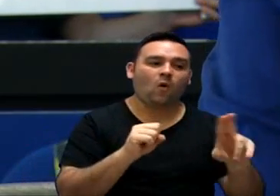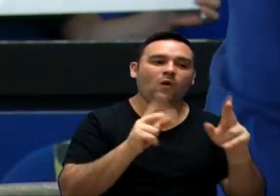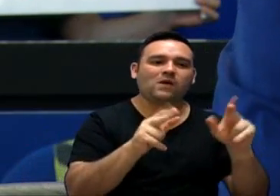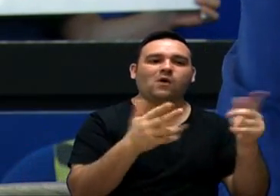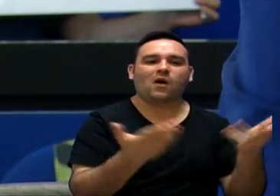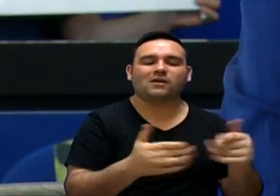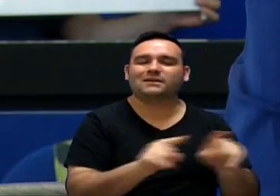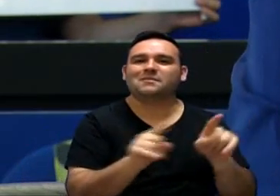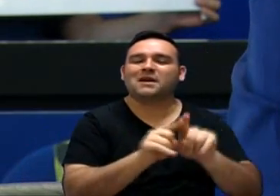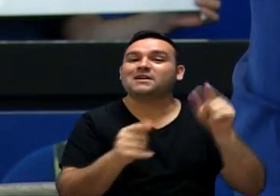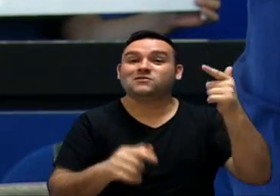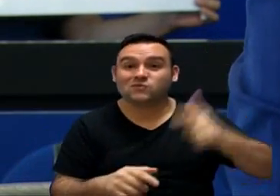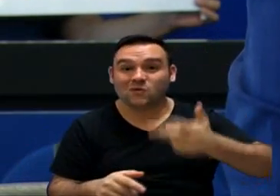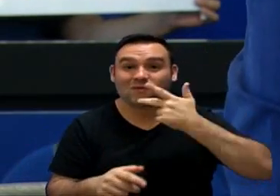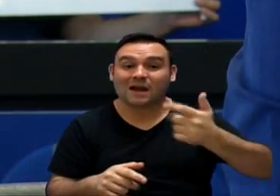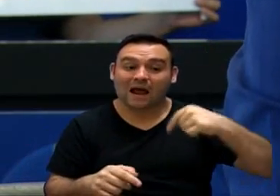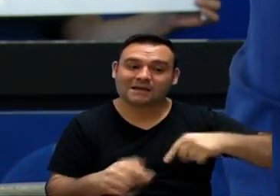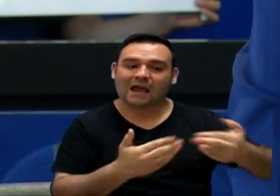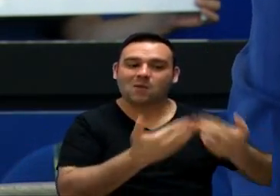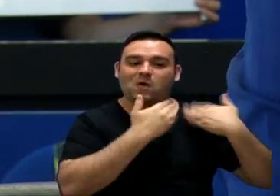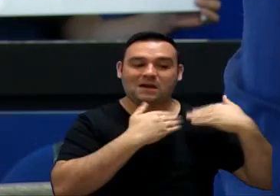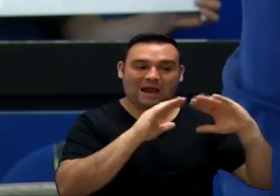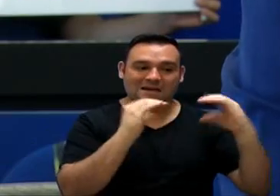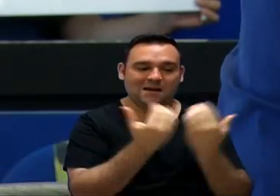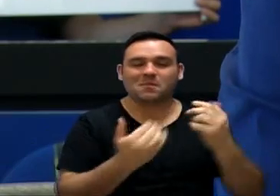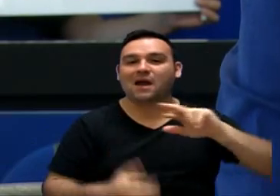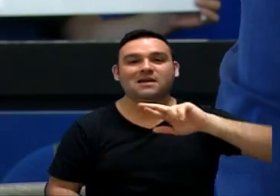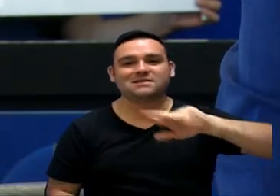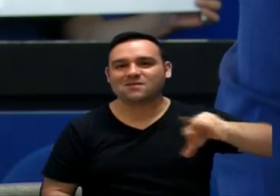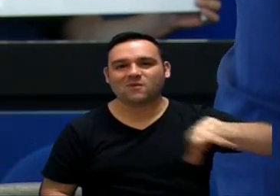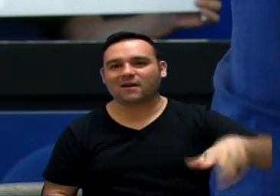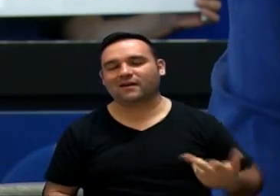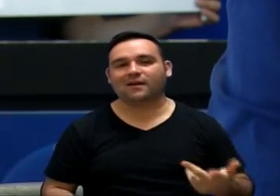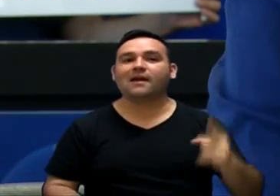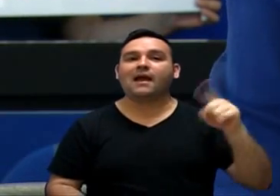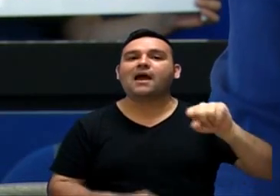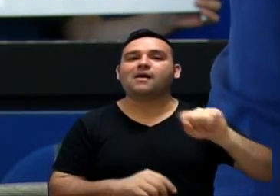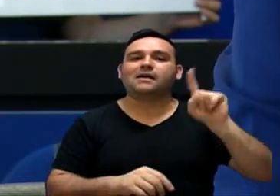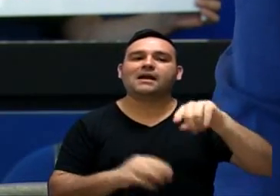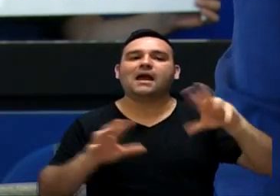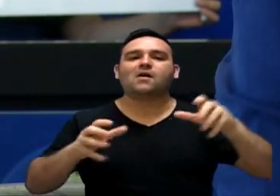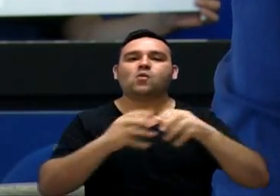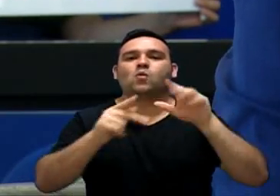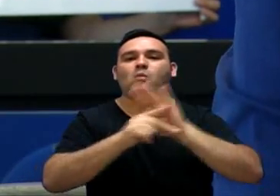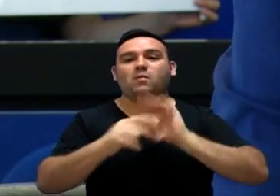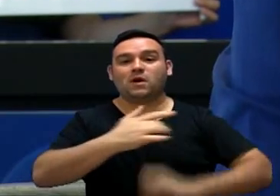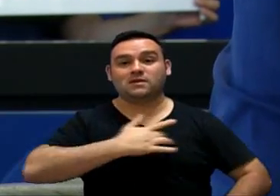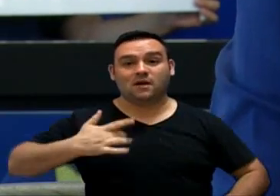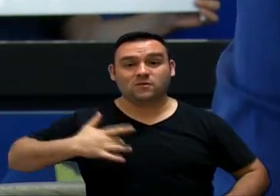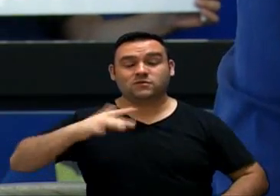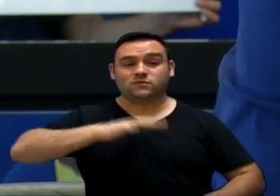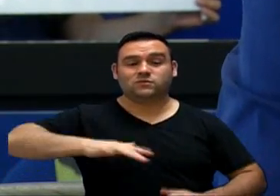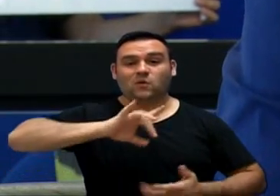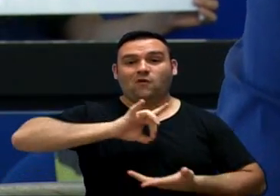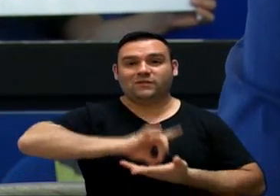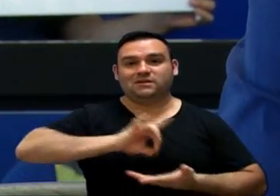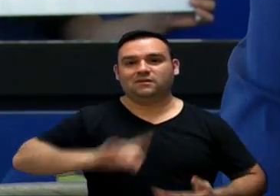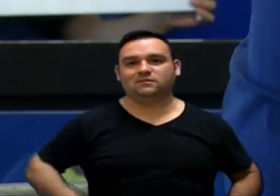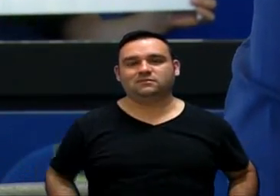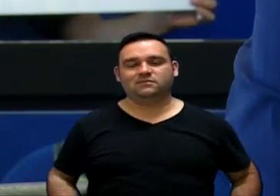que não é, repito, atribuição de Câmara Municipal, e sim dos órgãos de saúde